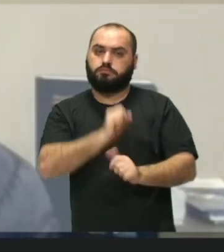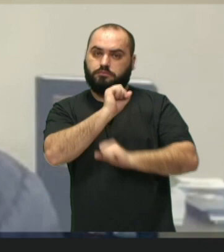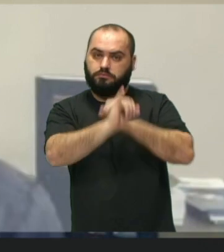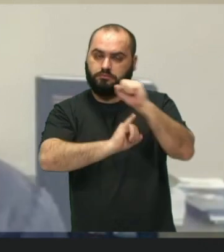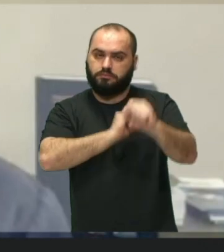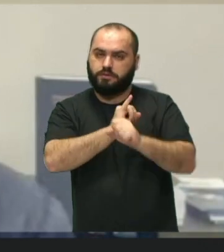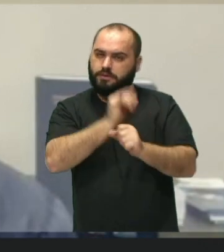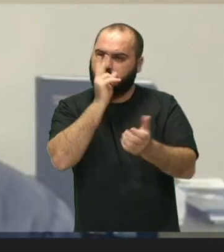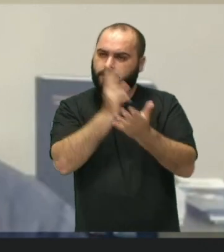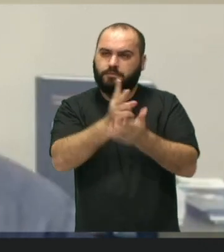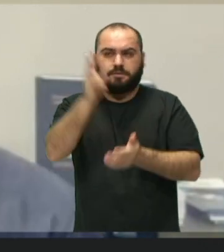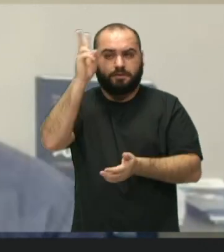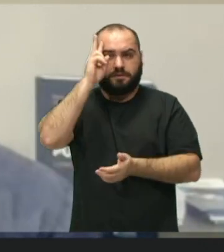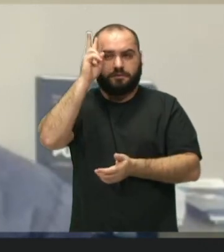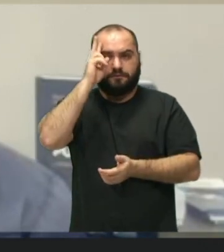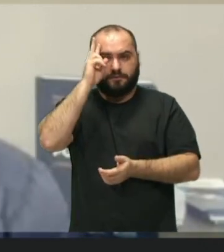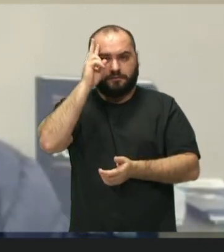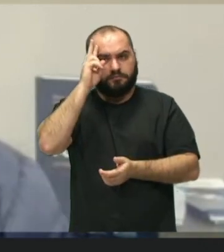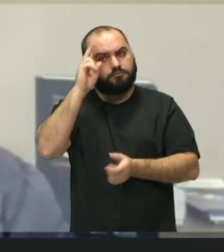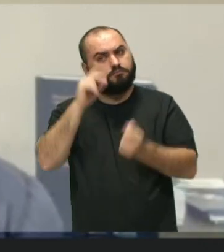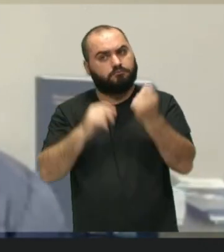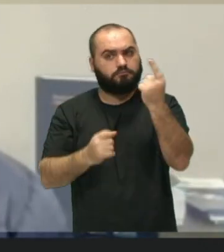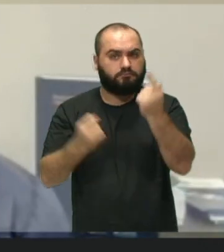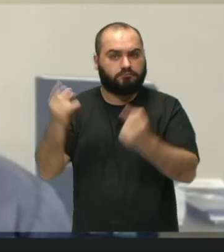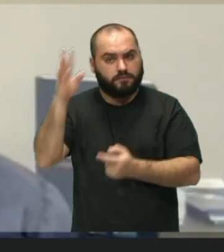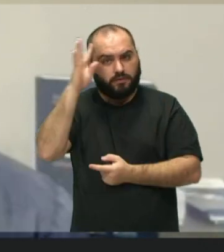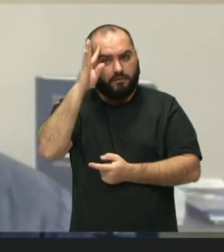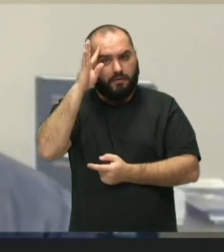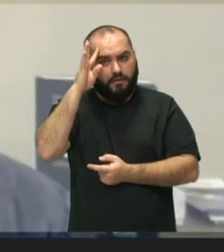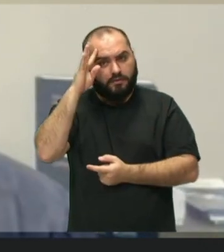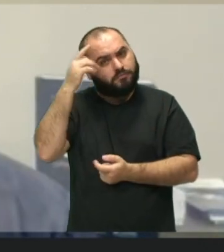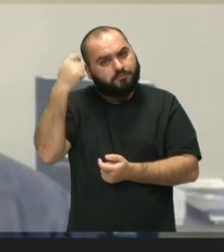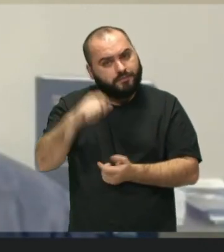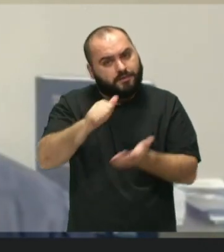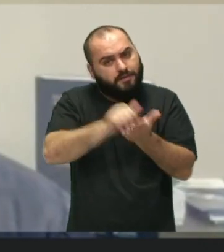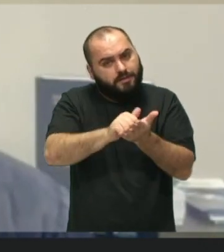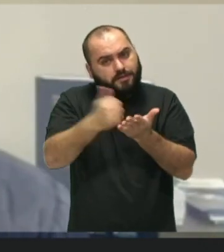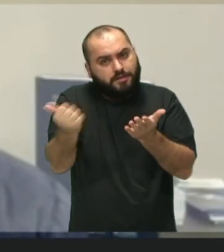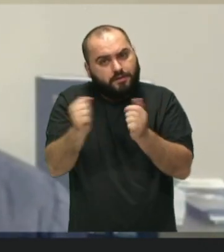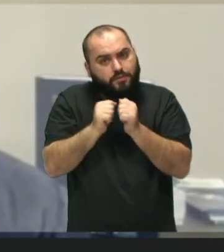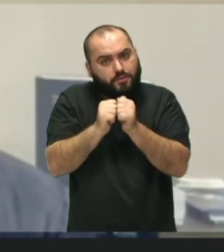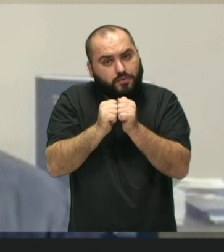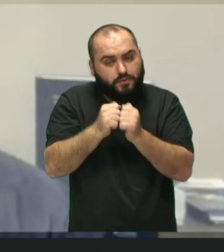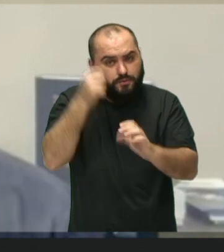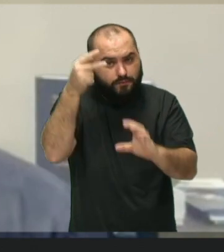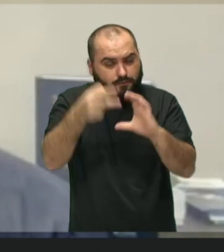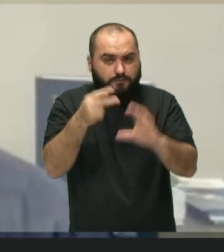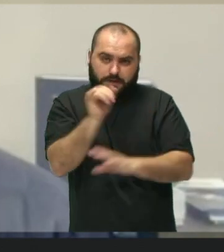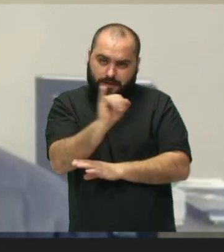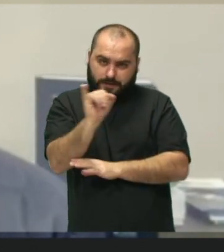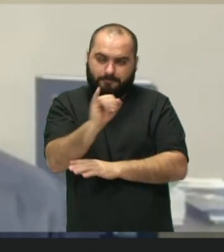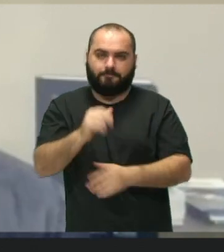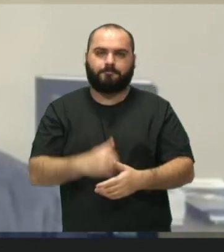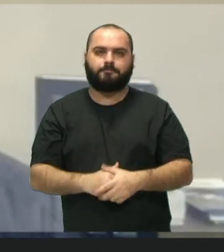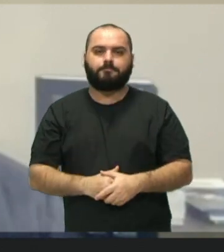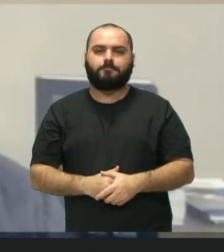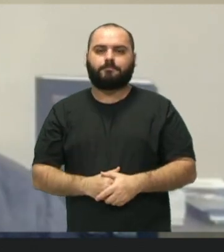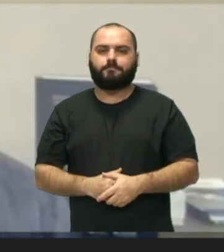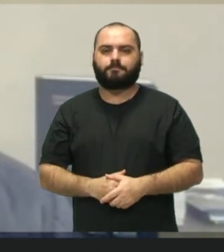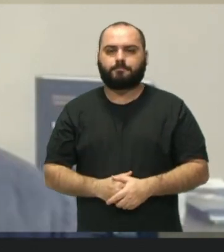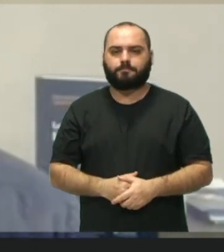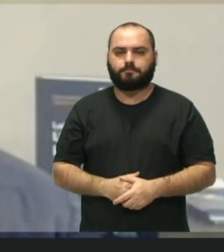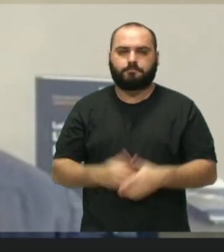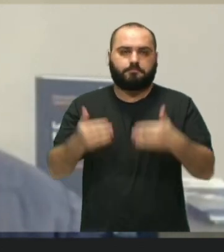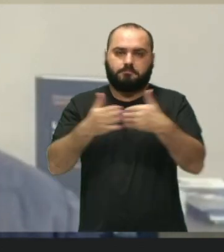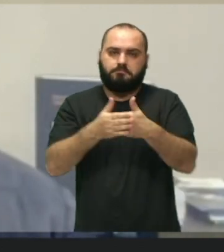sempre segunda-feira, em alguns eventos também na quarta, por conta de alguma adequação de agenda que a gente fez juntamente com a Câmara de Vereadores, e é